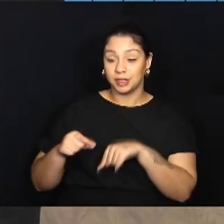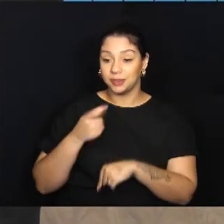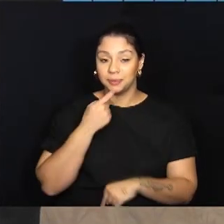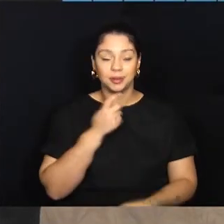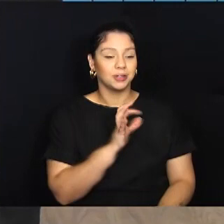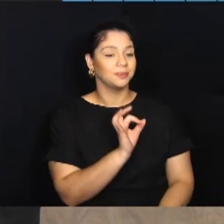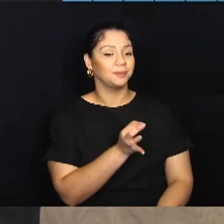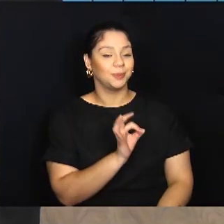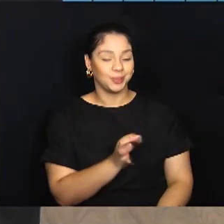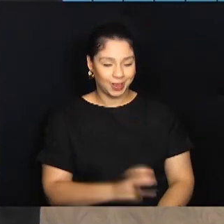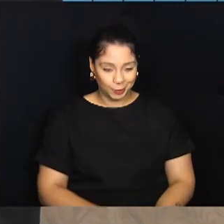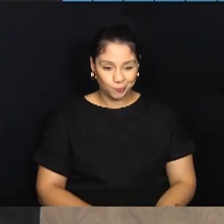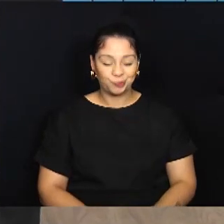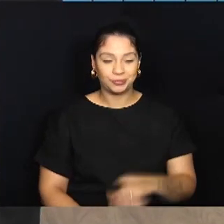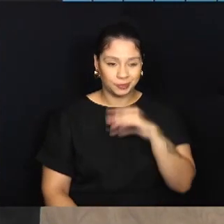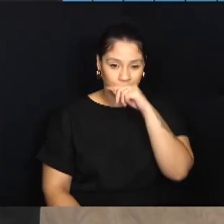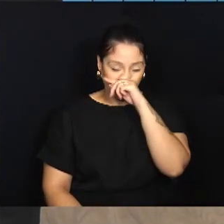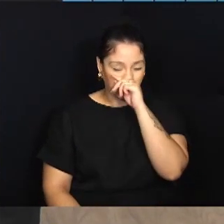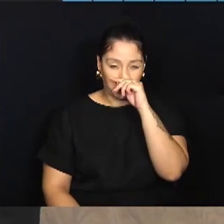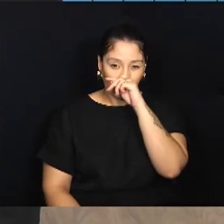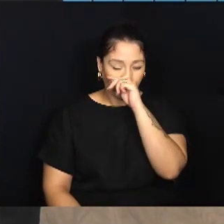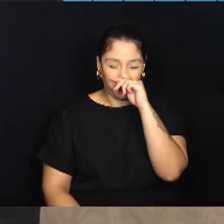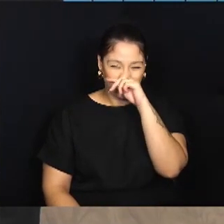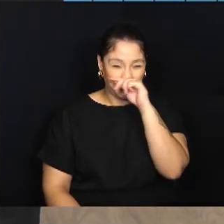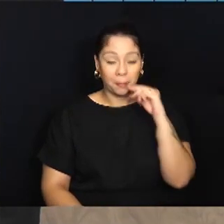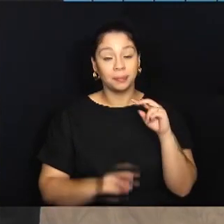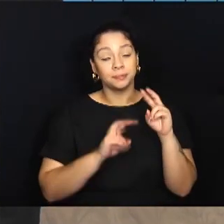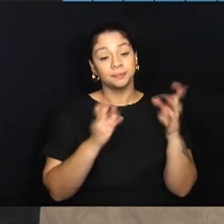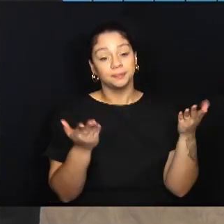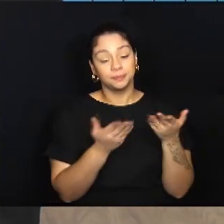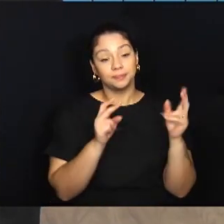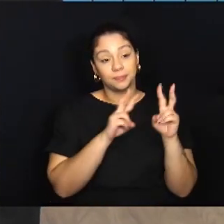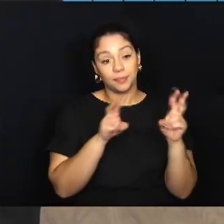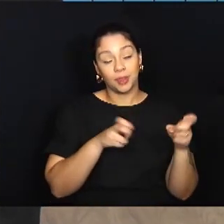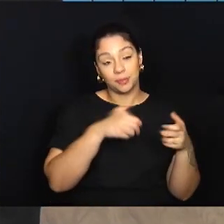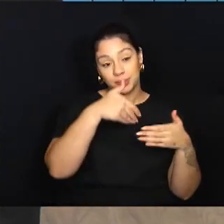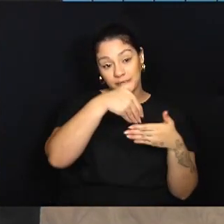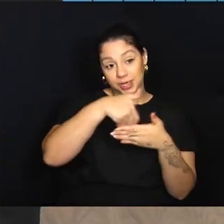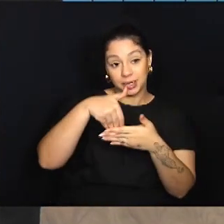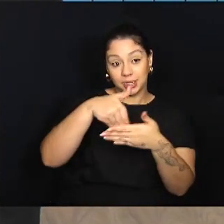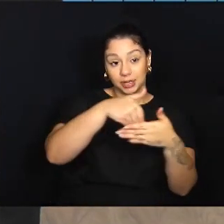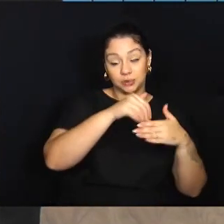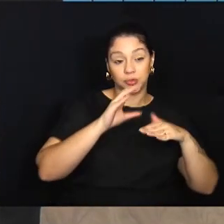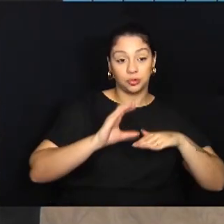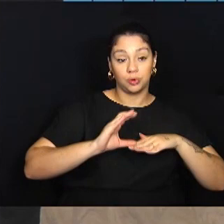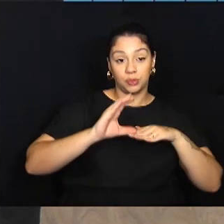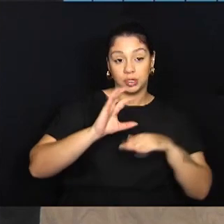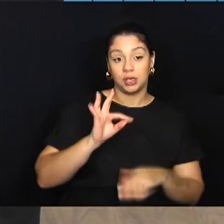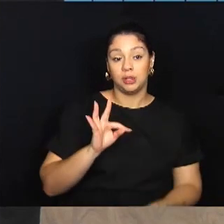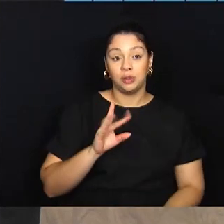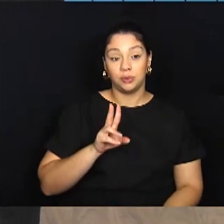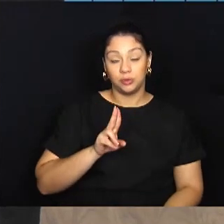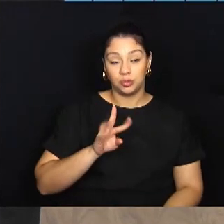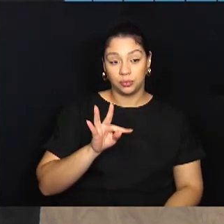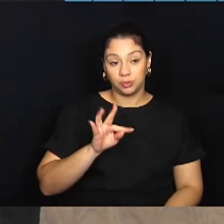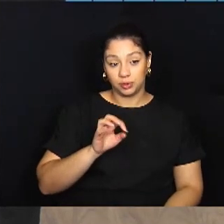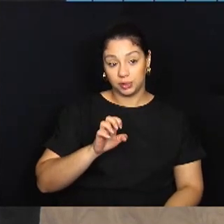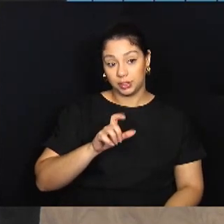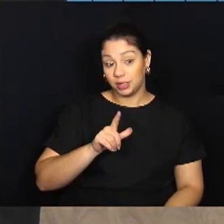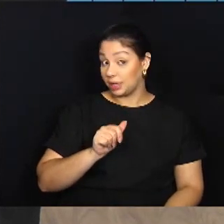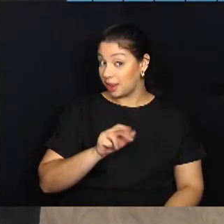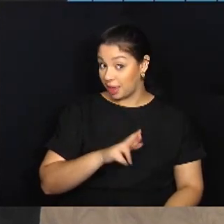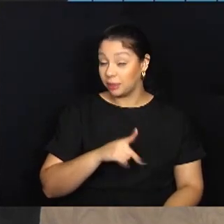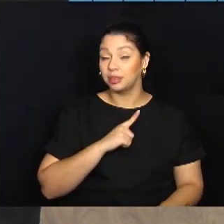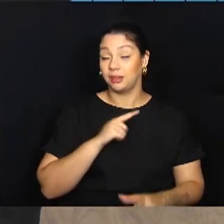certo. Mirna Abreu, vamos falar agora sobre as eleições do Conselho Tutelar, que acontecem no dia 1º de outubro e tem uma